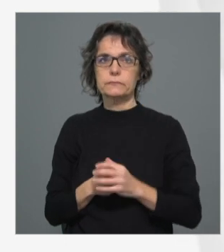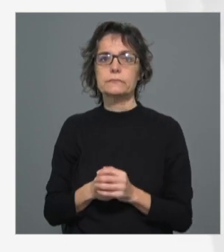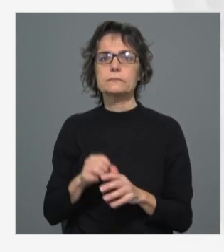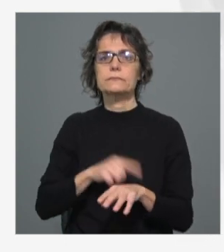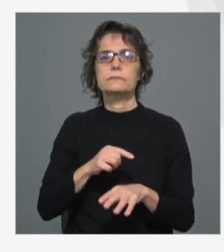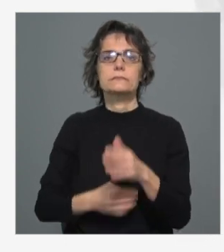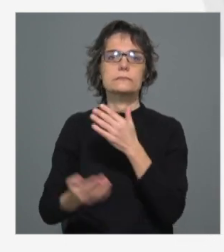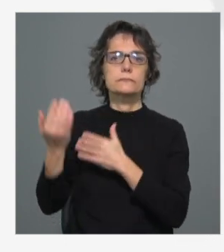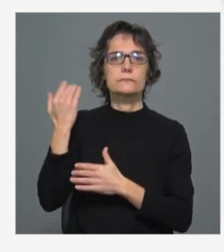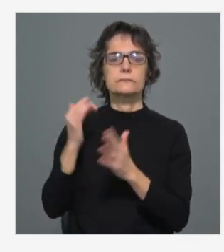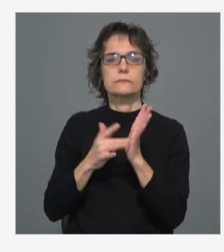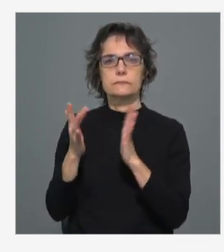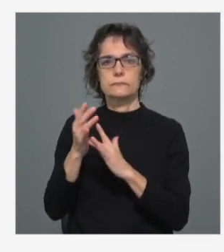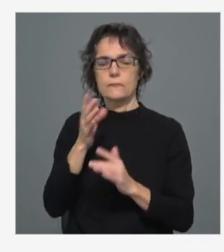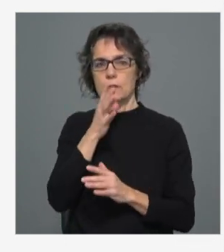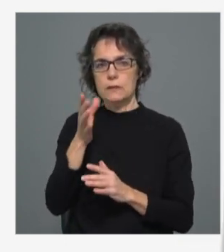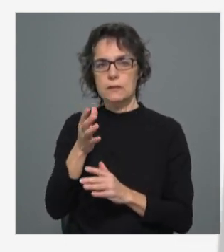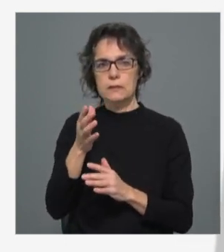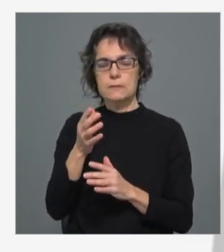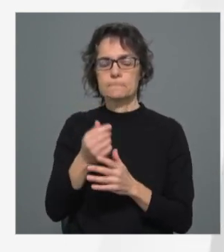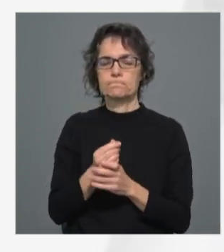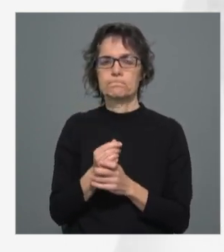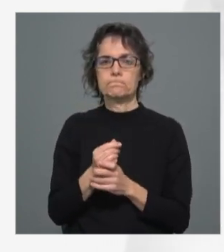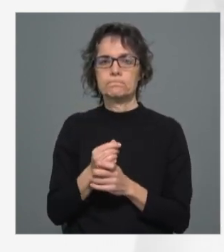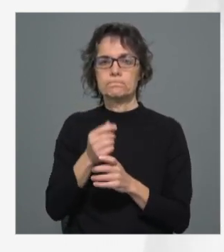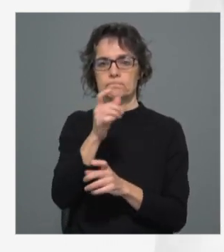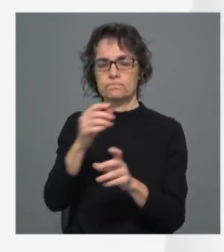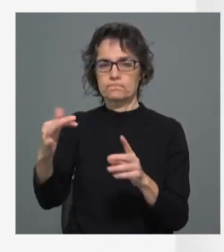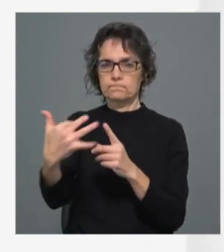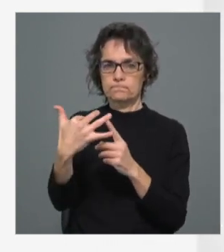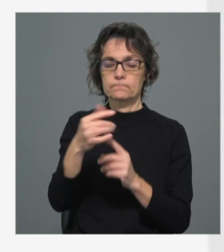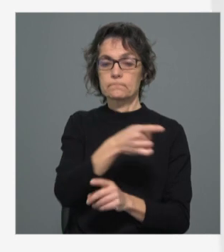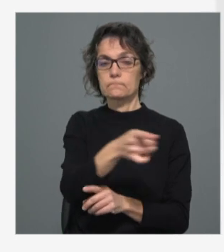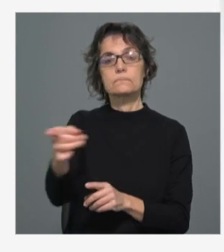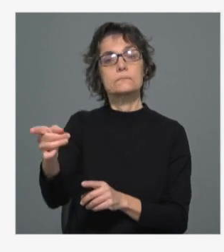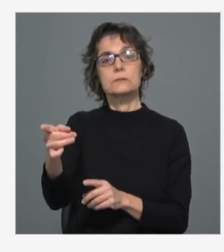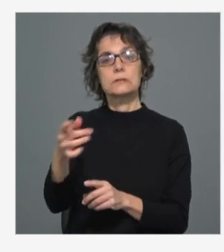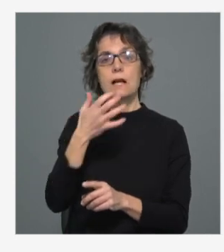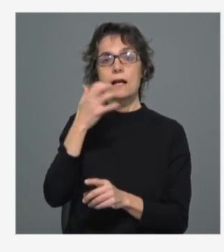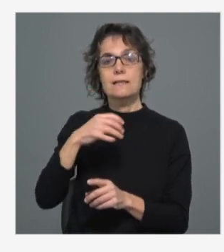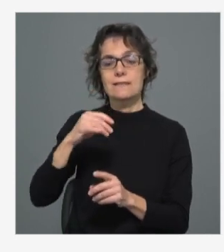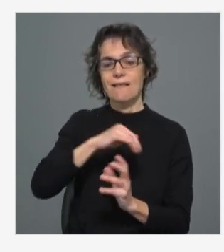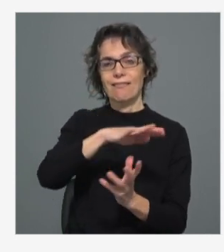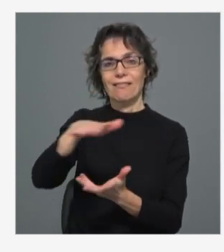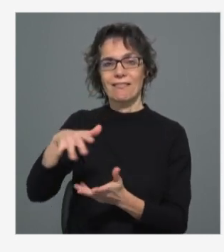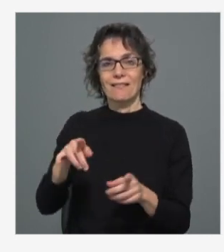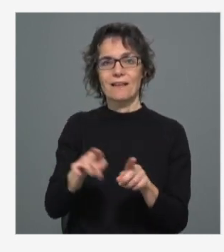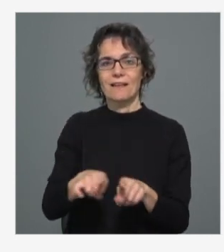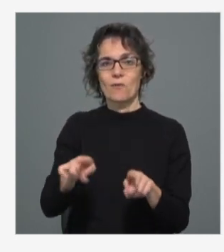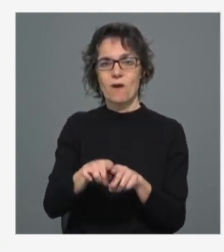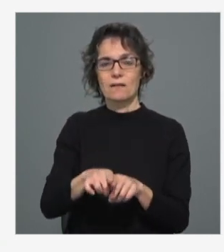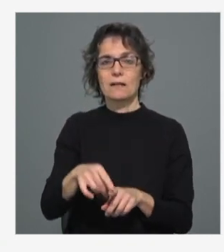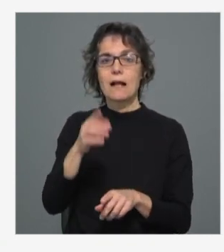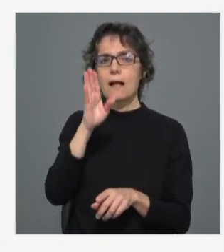Naquele tempo disse Jesus aos seus discípulos: Vós sois o sal da terra. Mas se ele